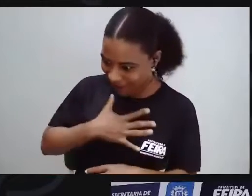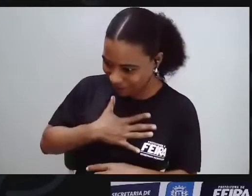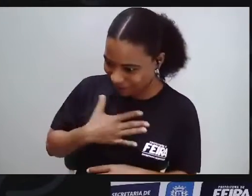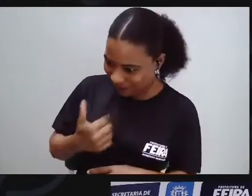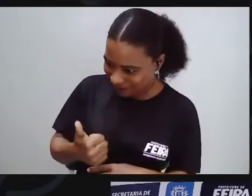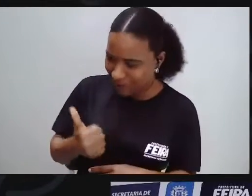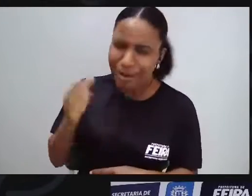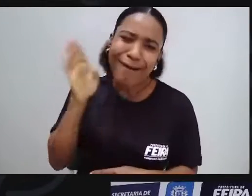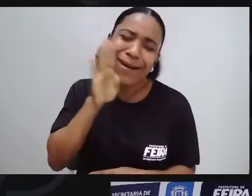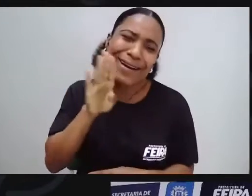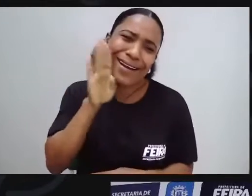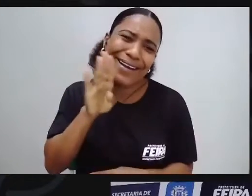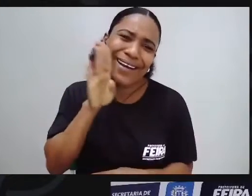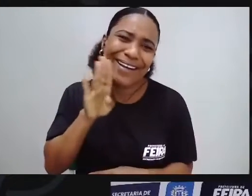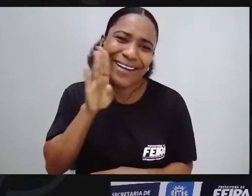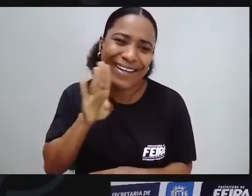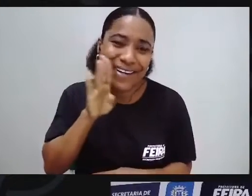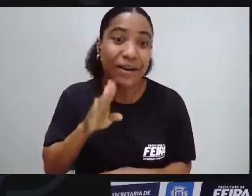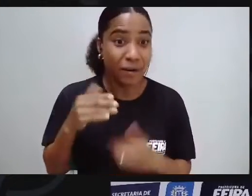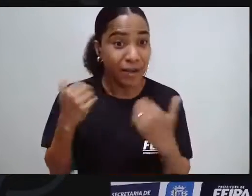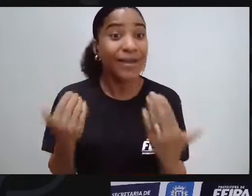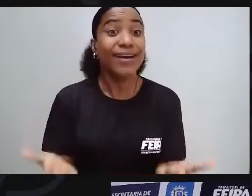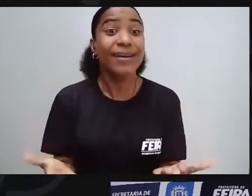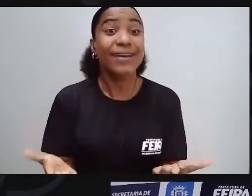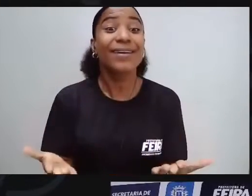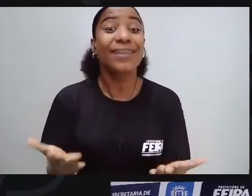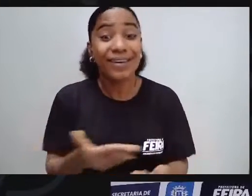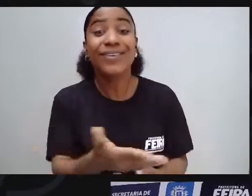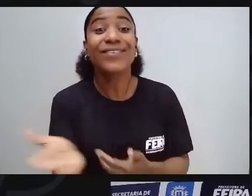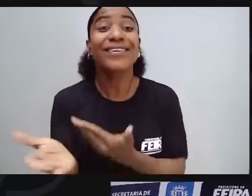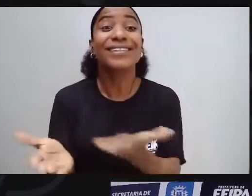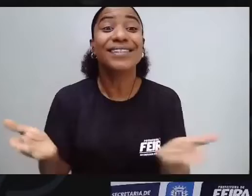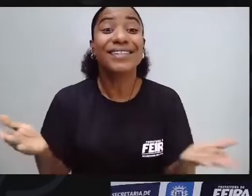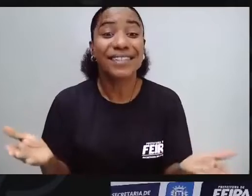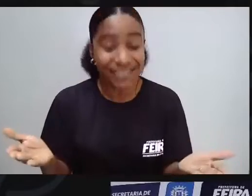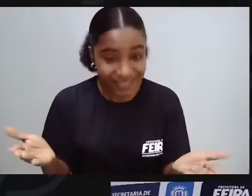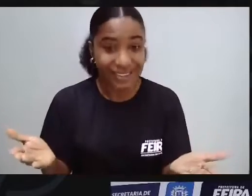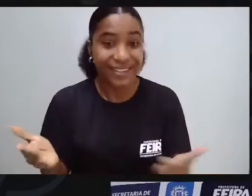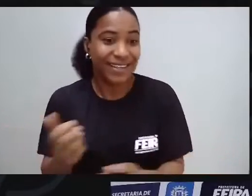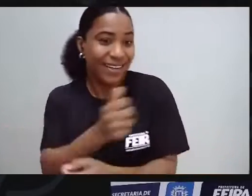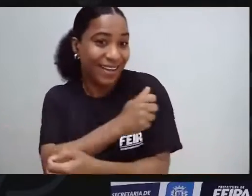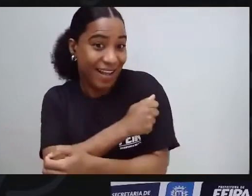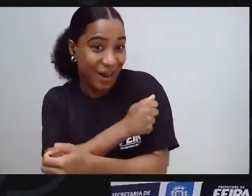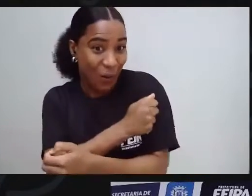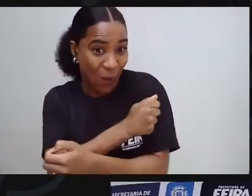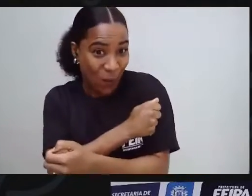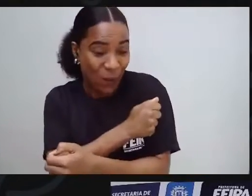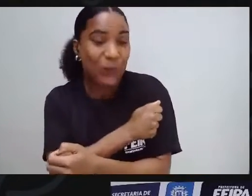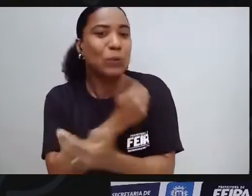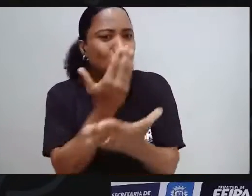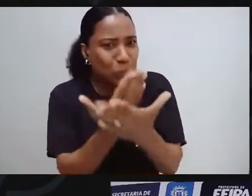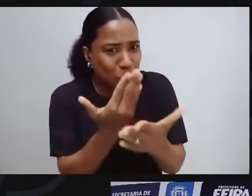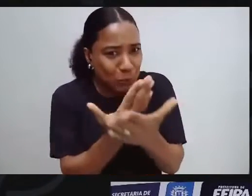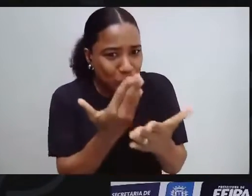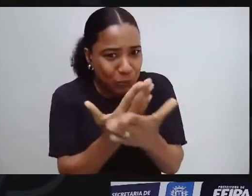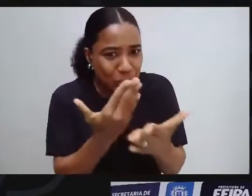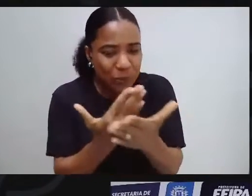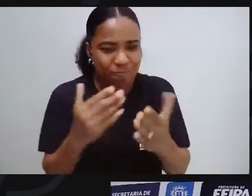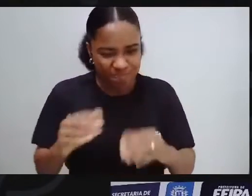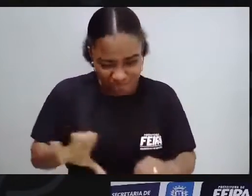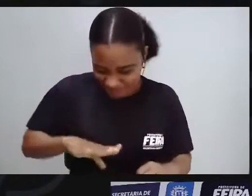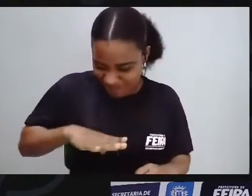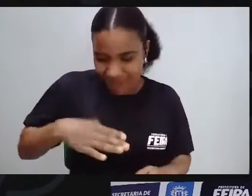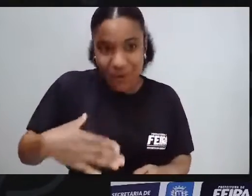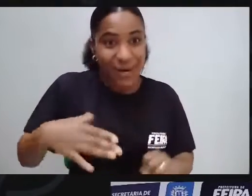então e aí e vocês os estudantes que com muita coragem determinação